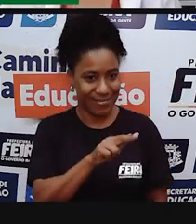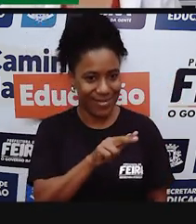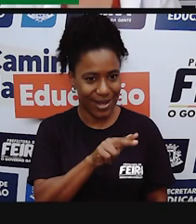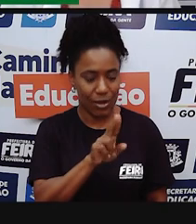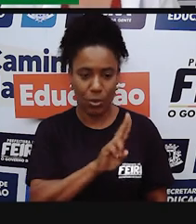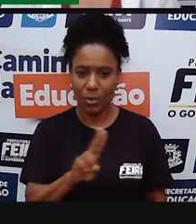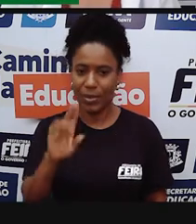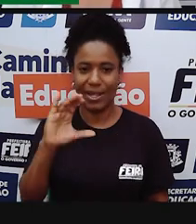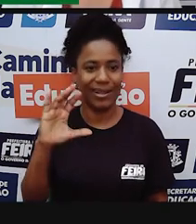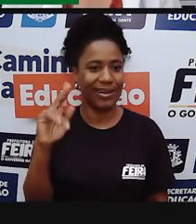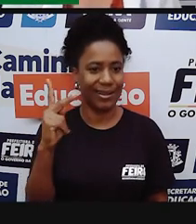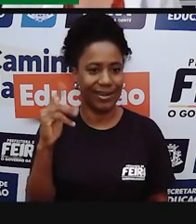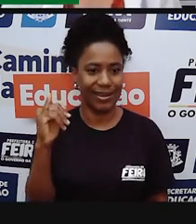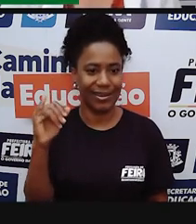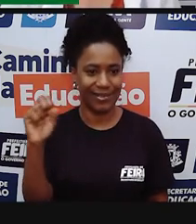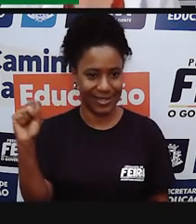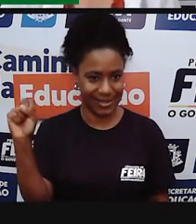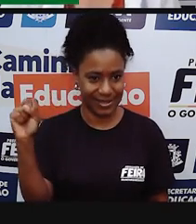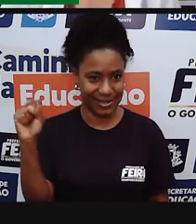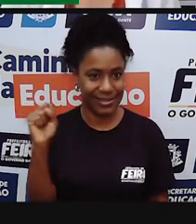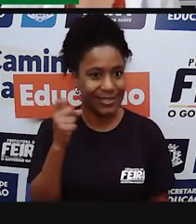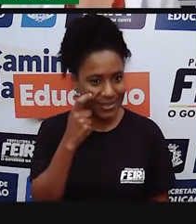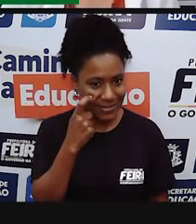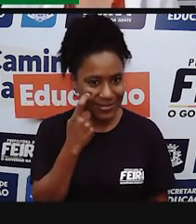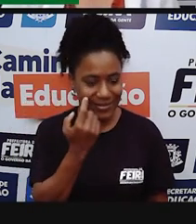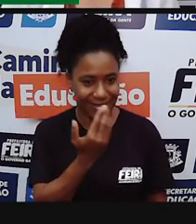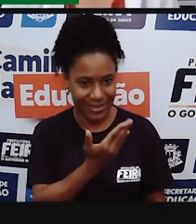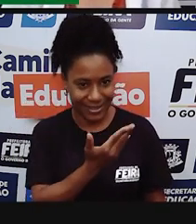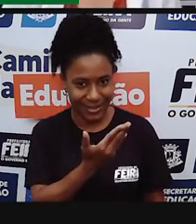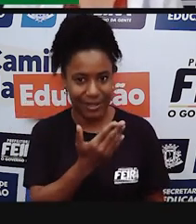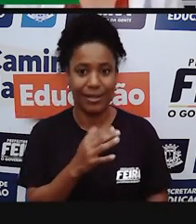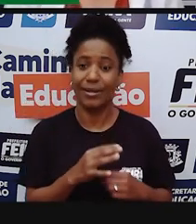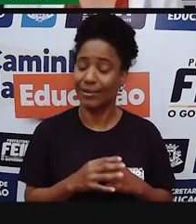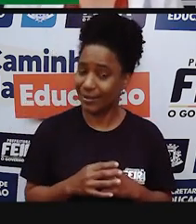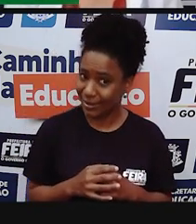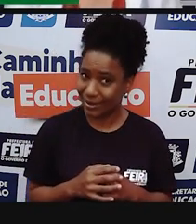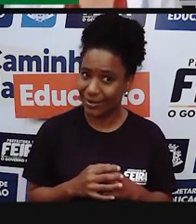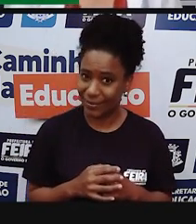que você deve desenvolver a sua actividade ok